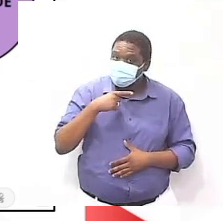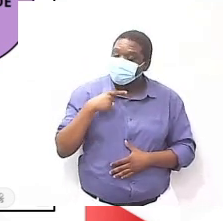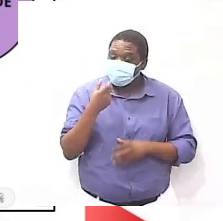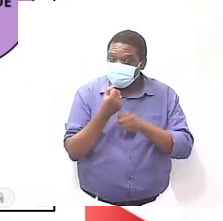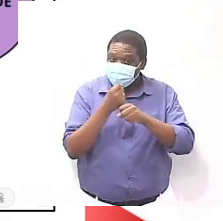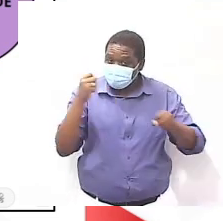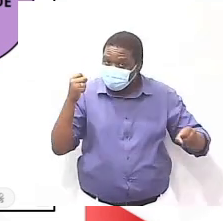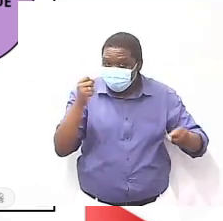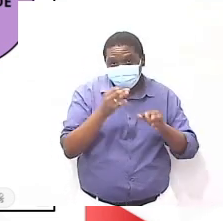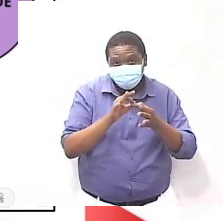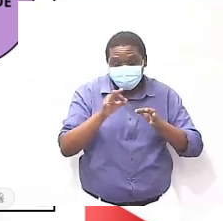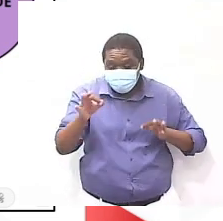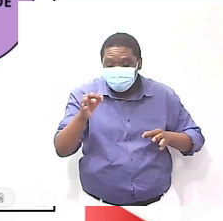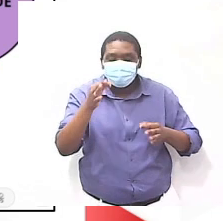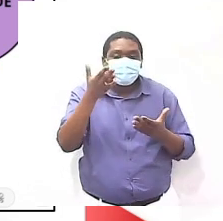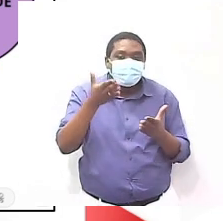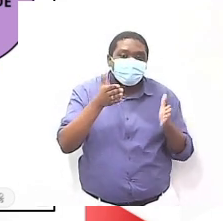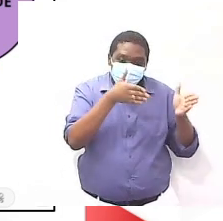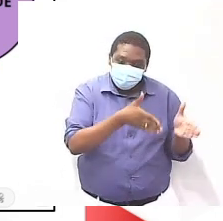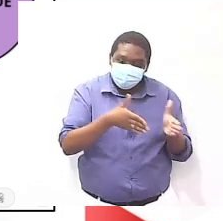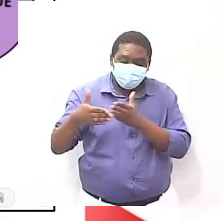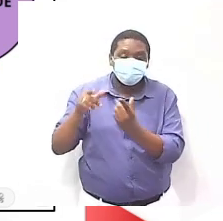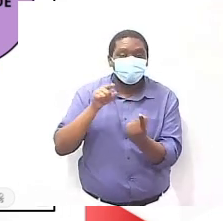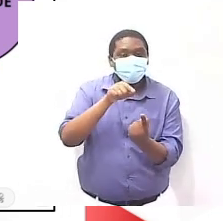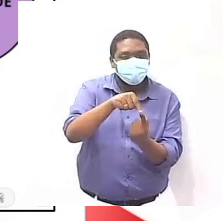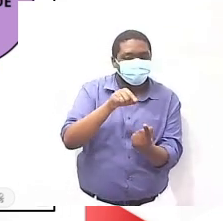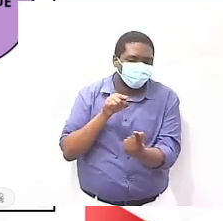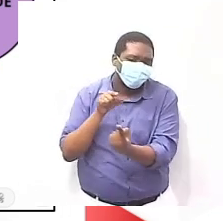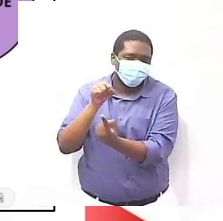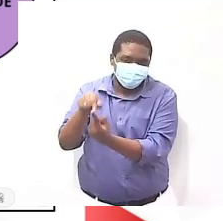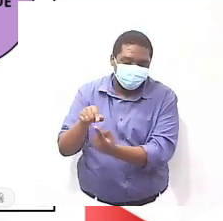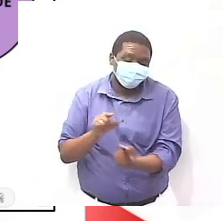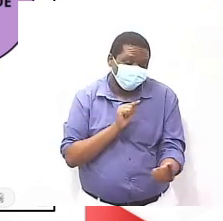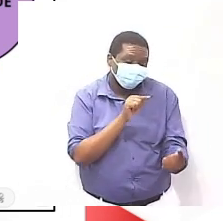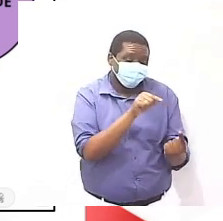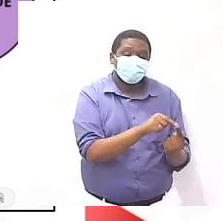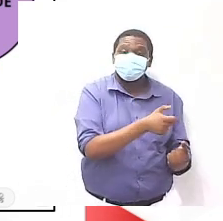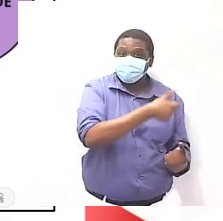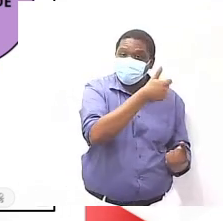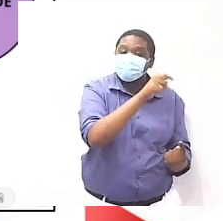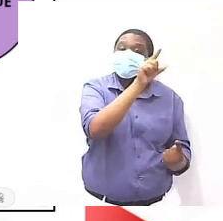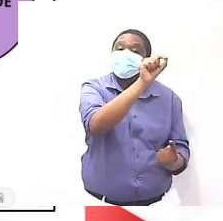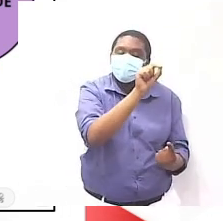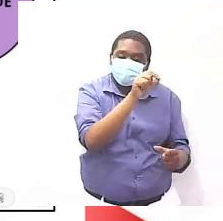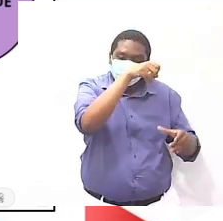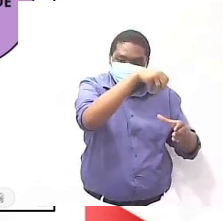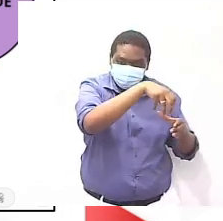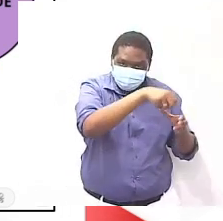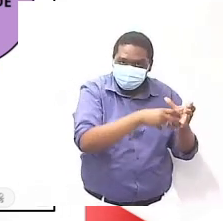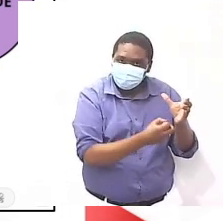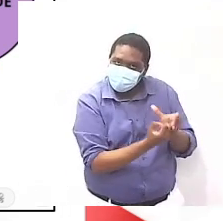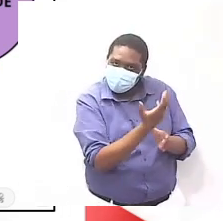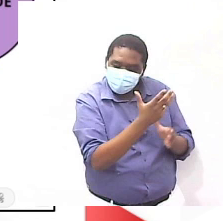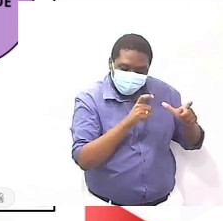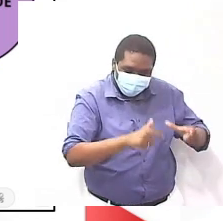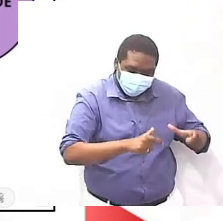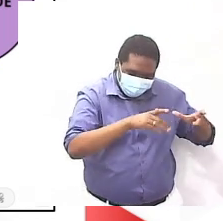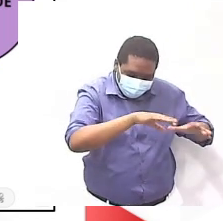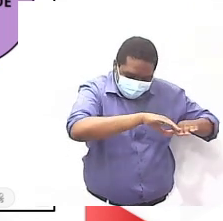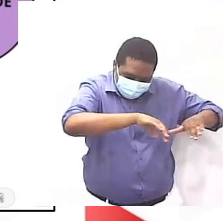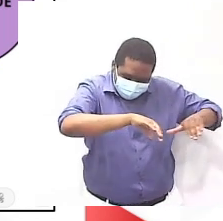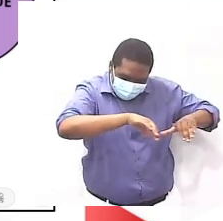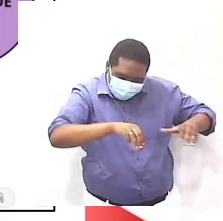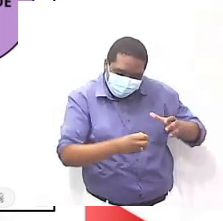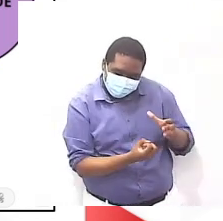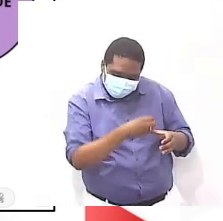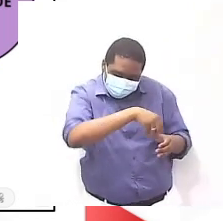medidas divididas em 2 objetivos. O plantio, como eu já falei, distância entre covas, aí a gente está